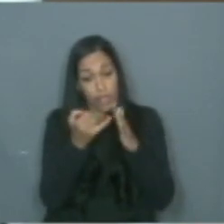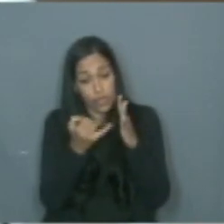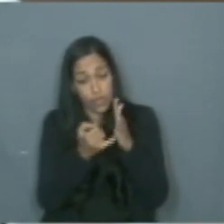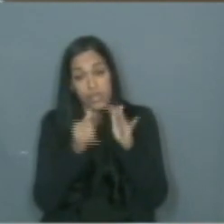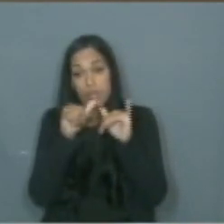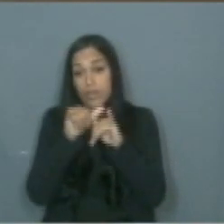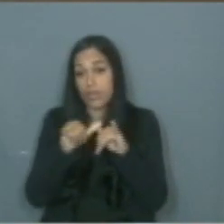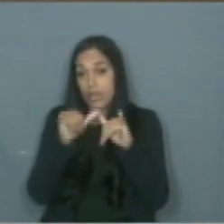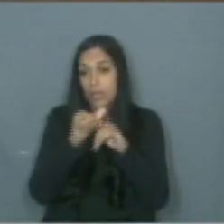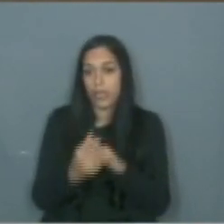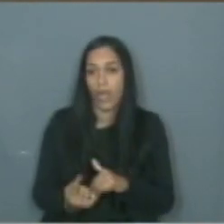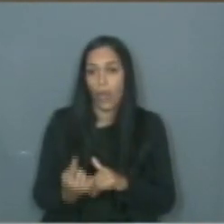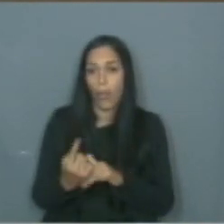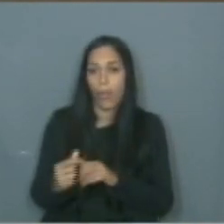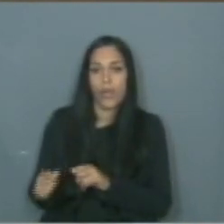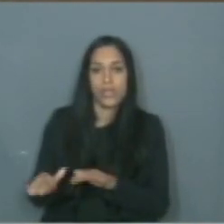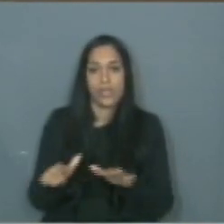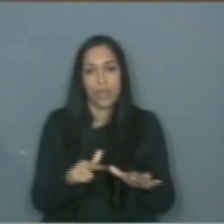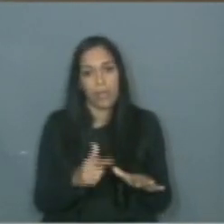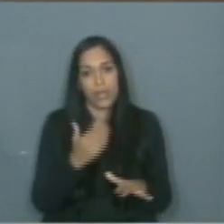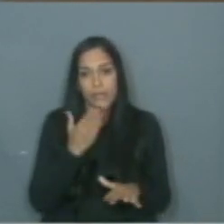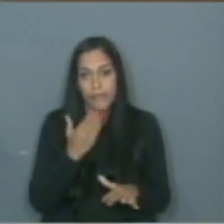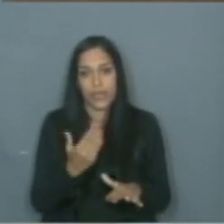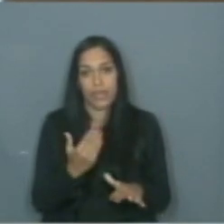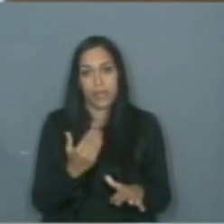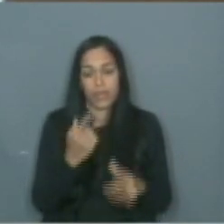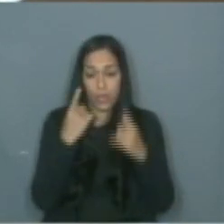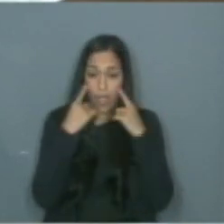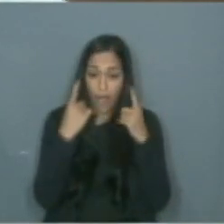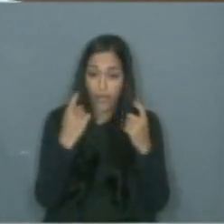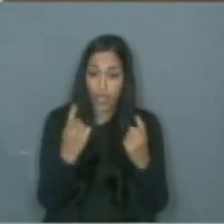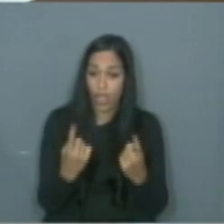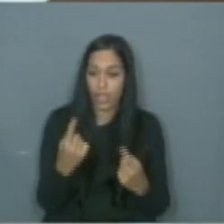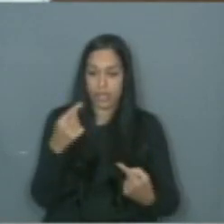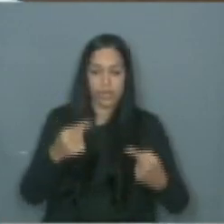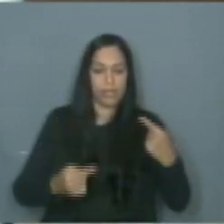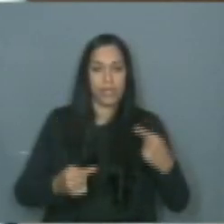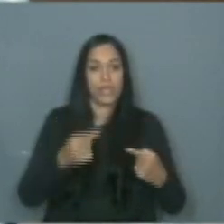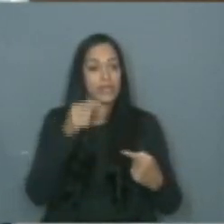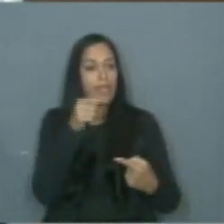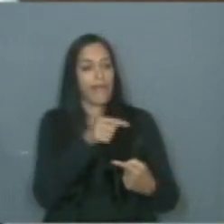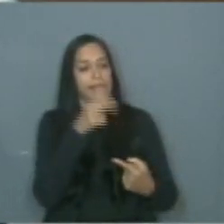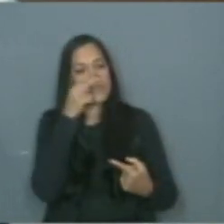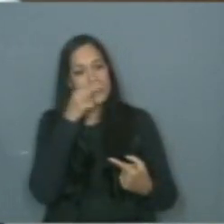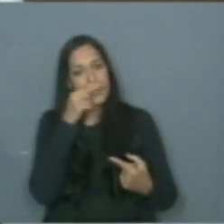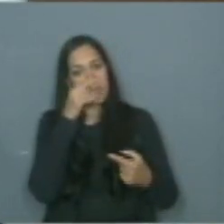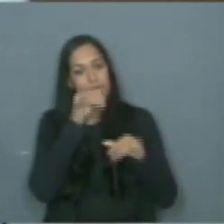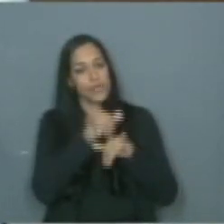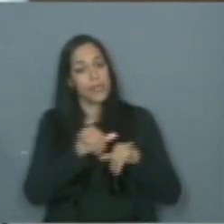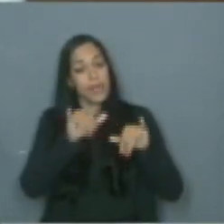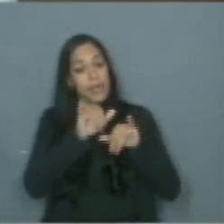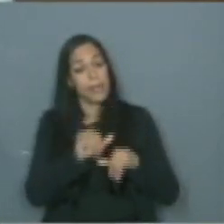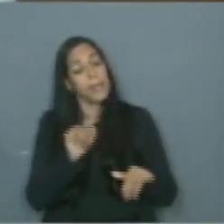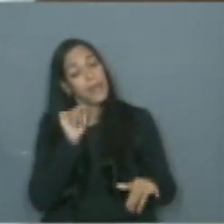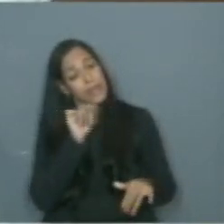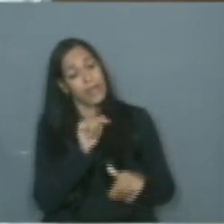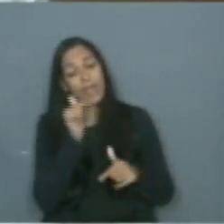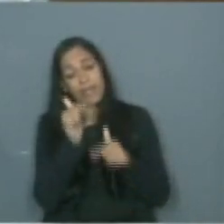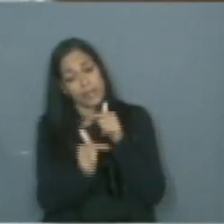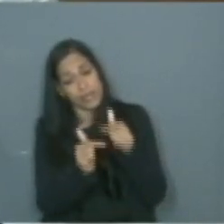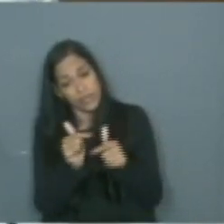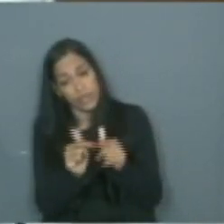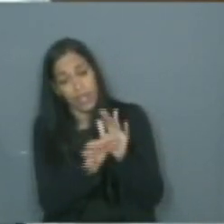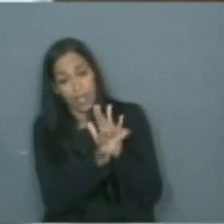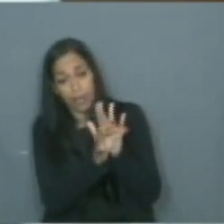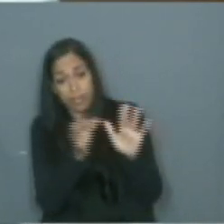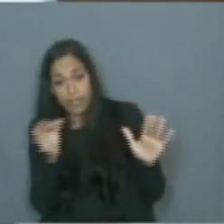campanha, uma semana de enfrentamento à violência política. Essa mesma campanha traz ações, está sancionada